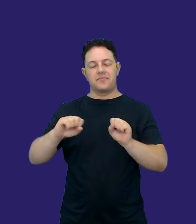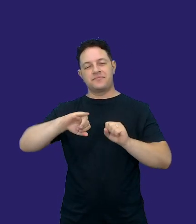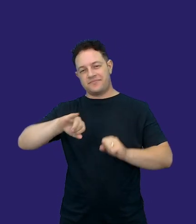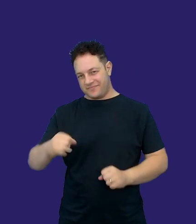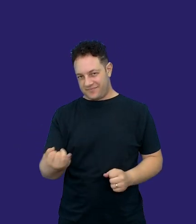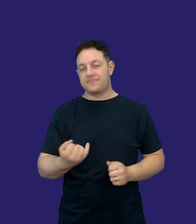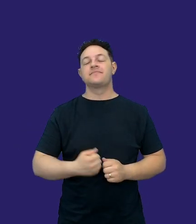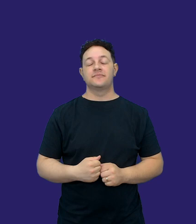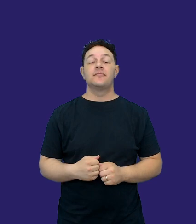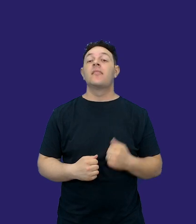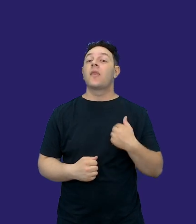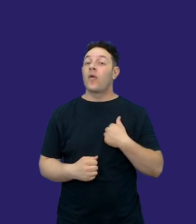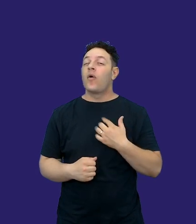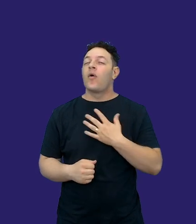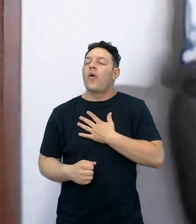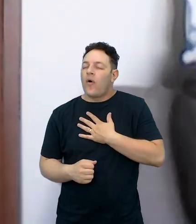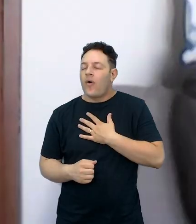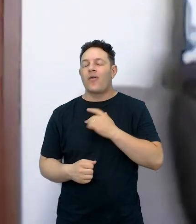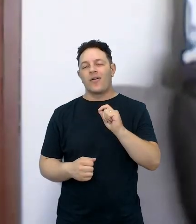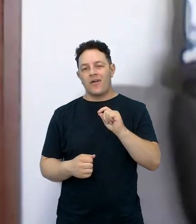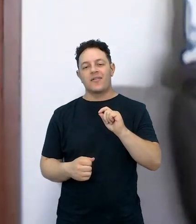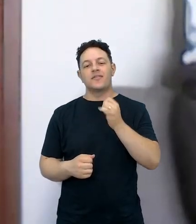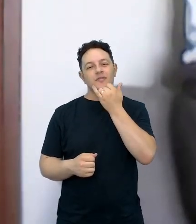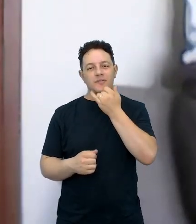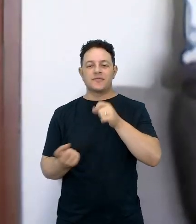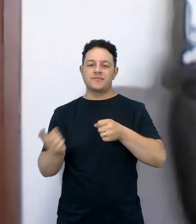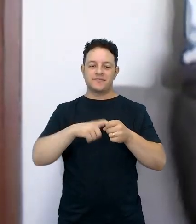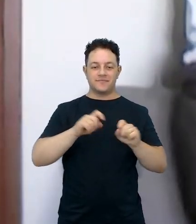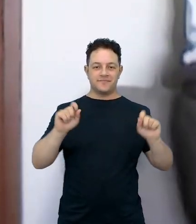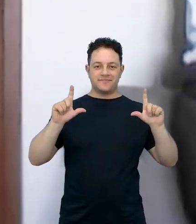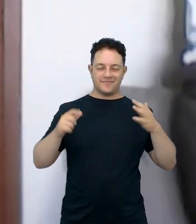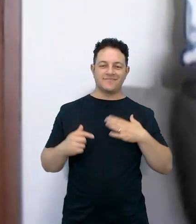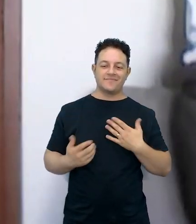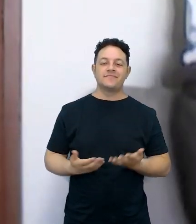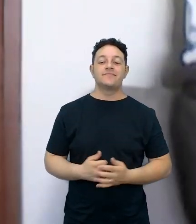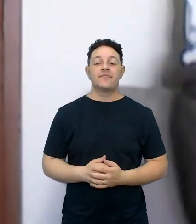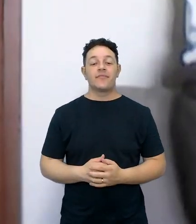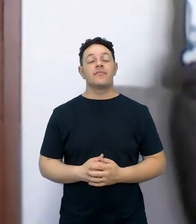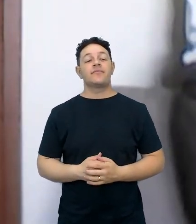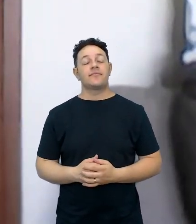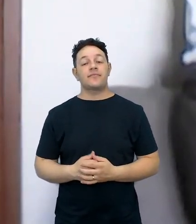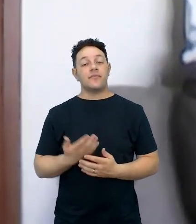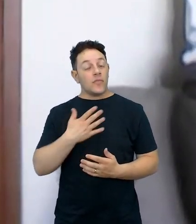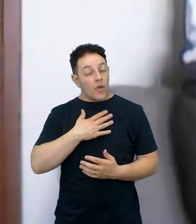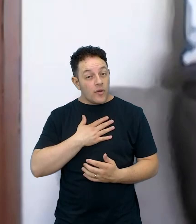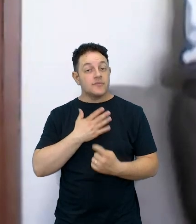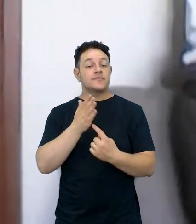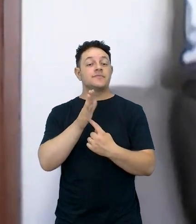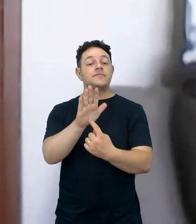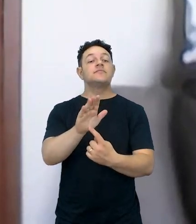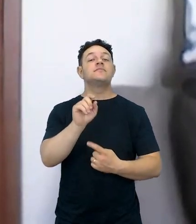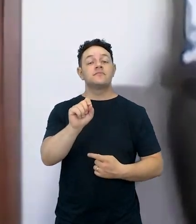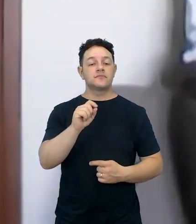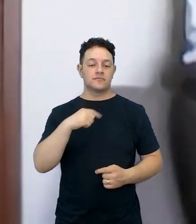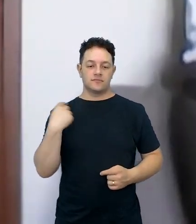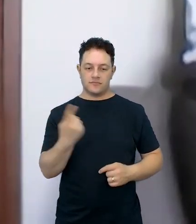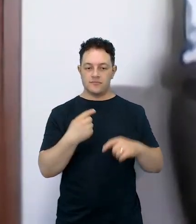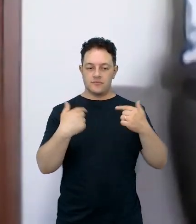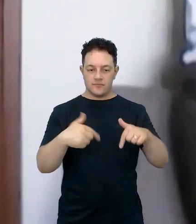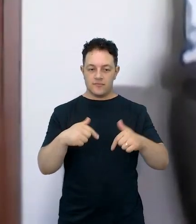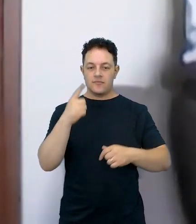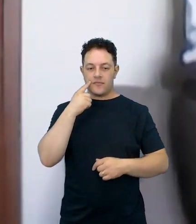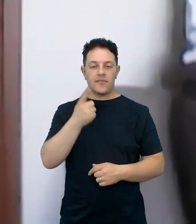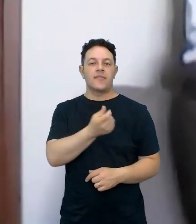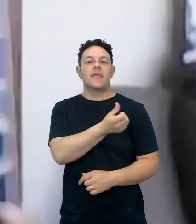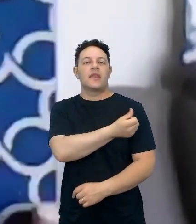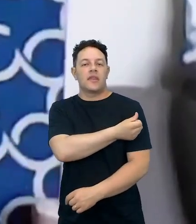sempre gosto, né, vou para interromper aqui um pouquinho, eu sempre gosto de mostrar, ó, nós estamos trabalhando do sexto ao nono